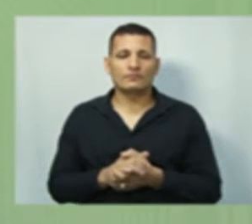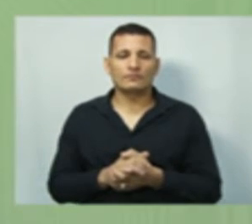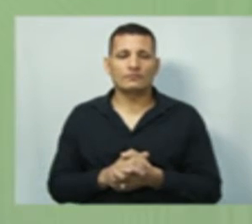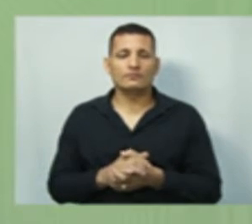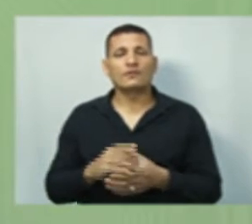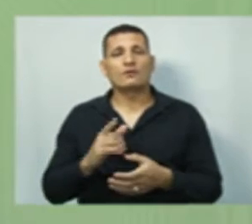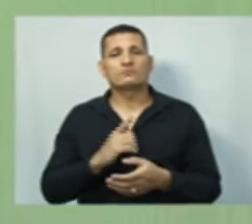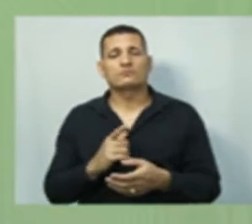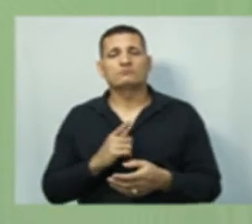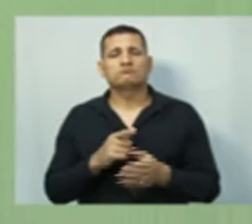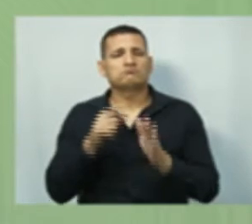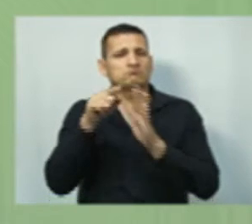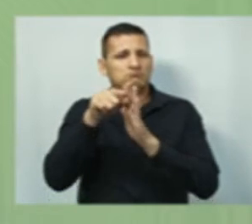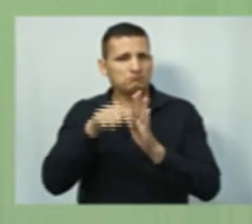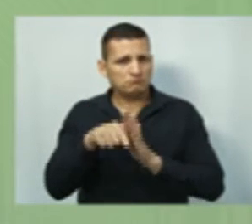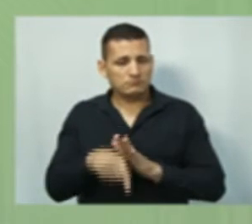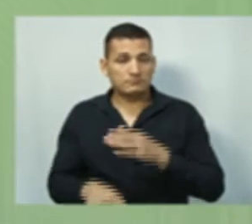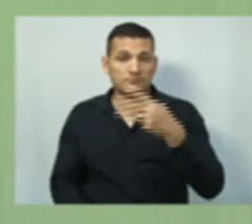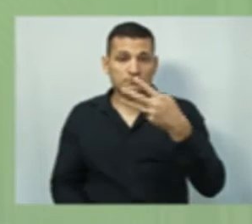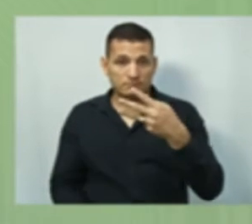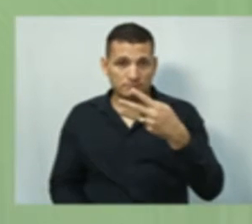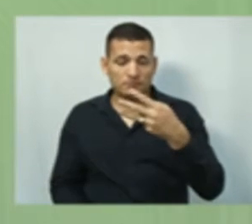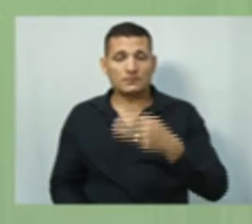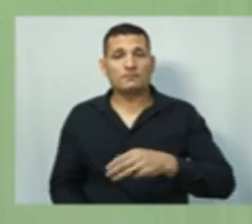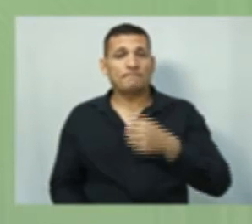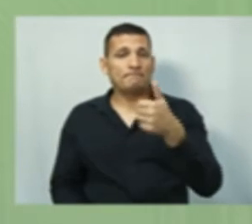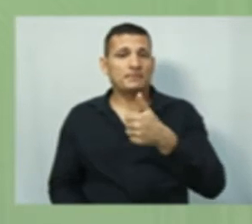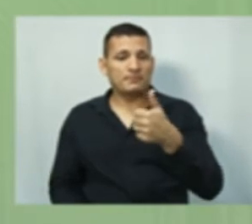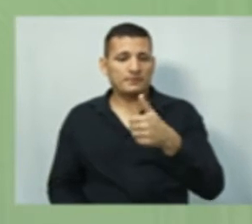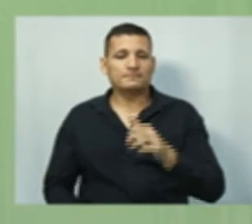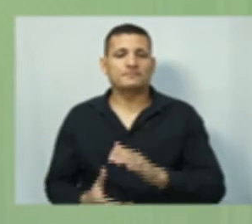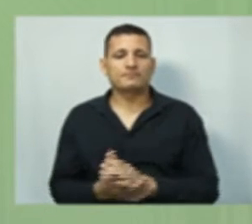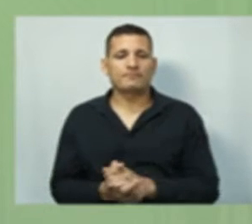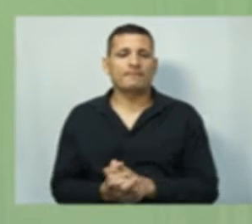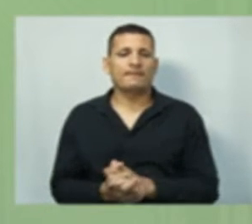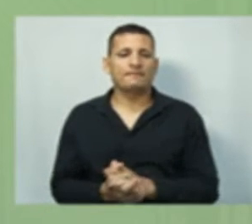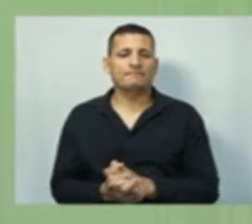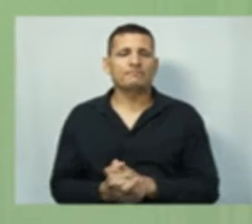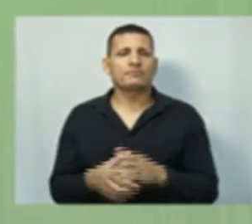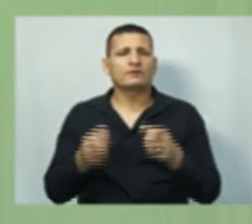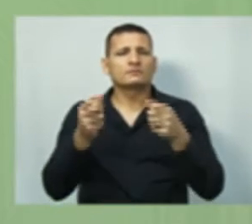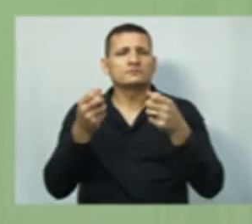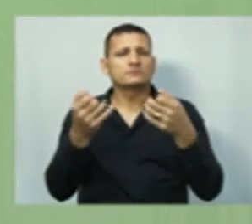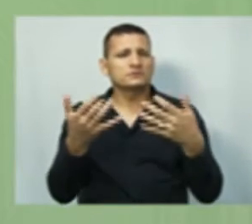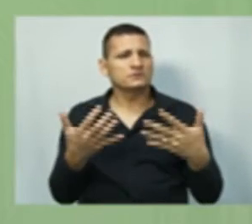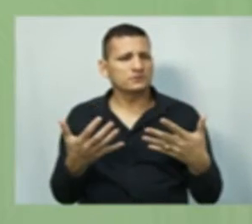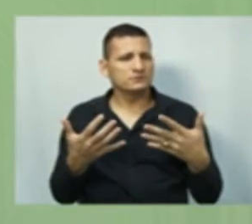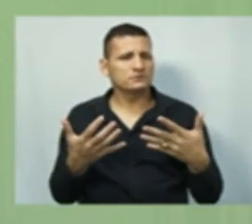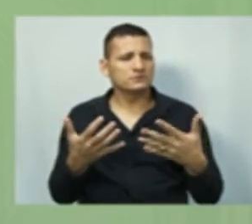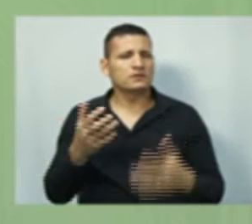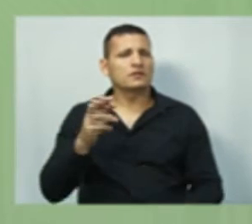3 questões. A primeira é: defina recursos produtivos, citando 5 exemplos